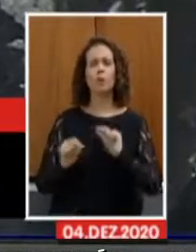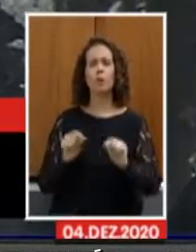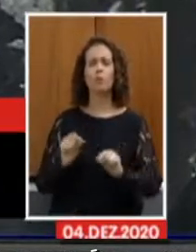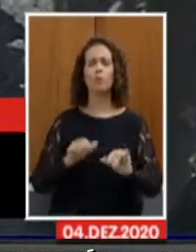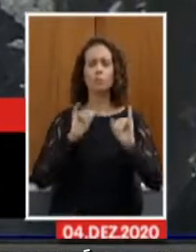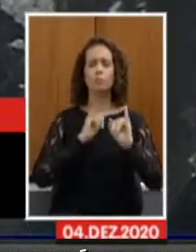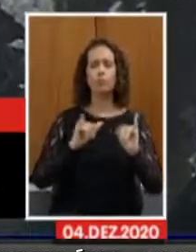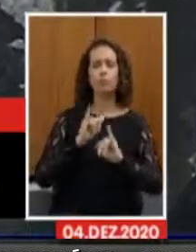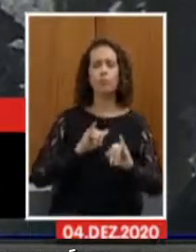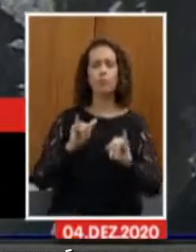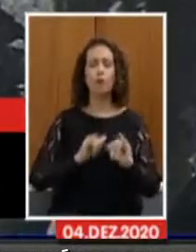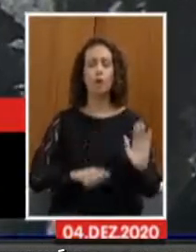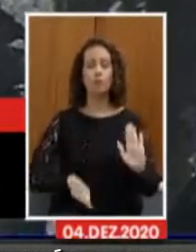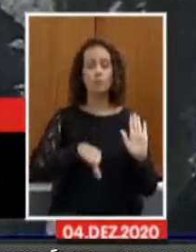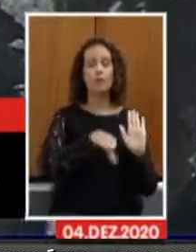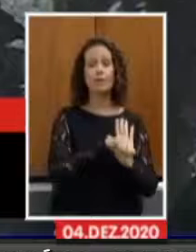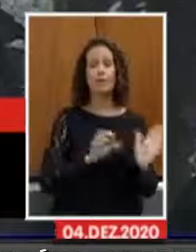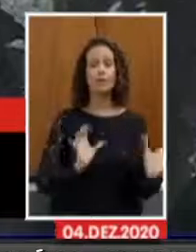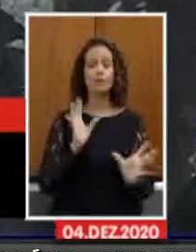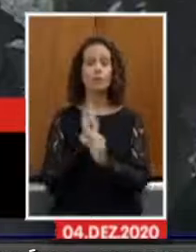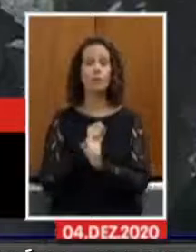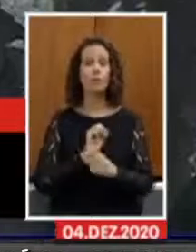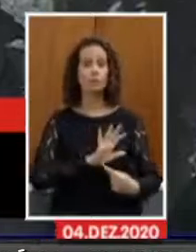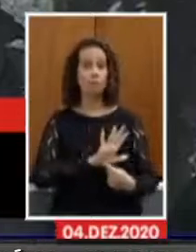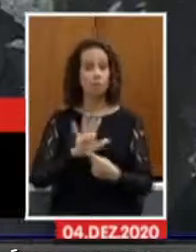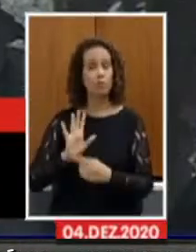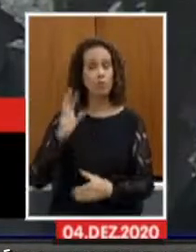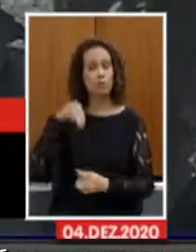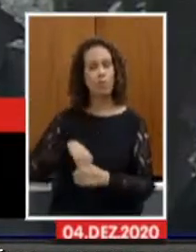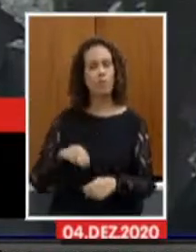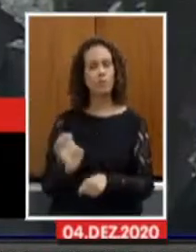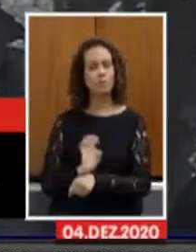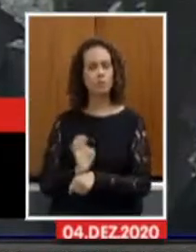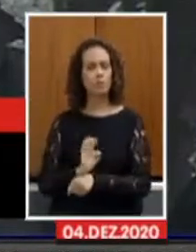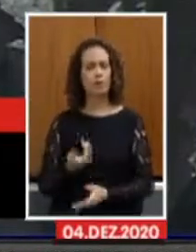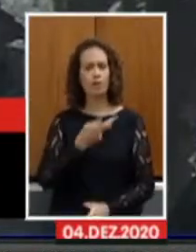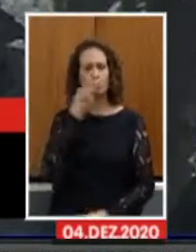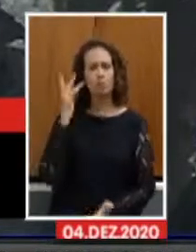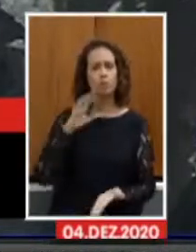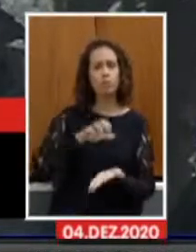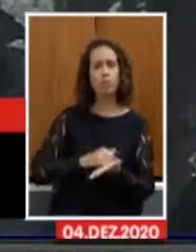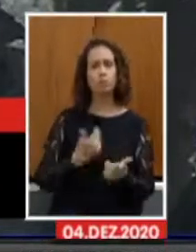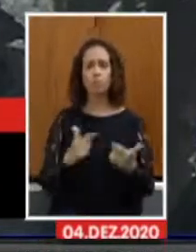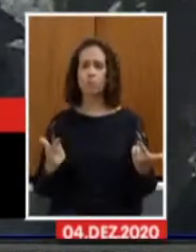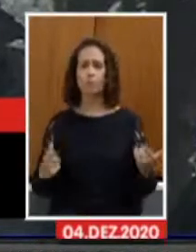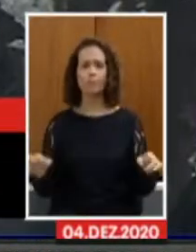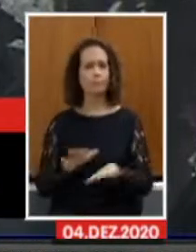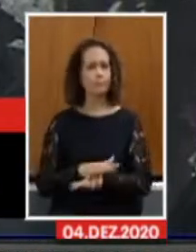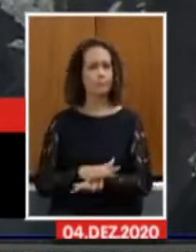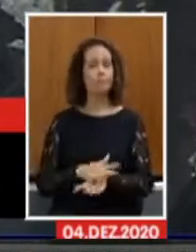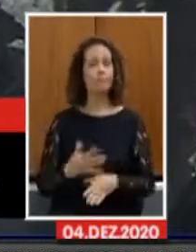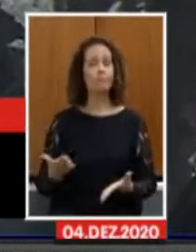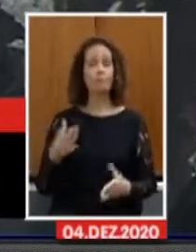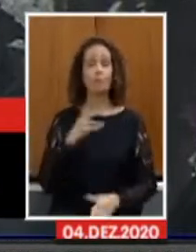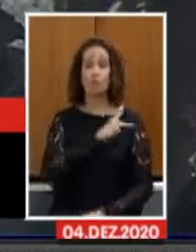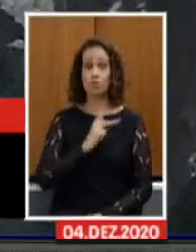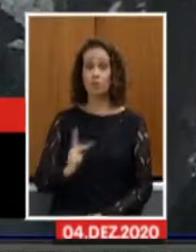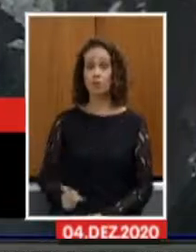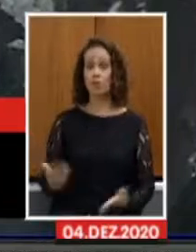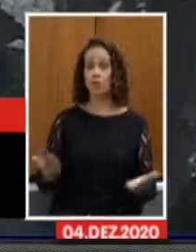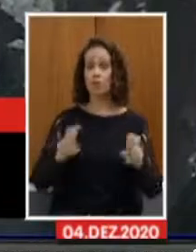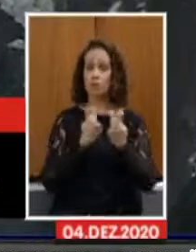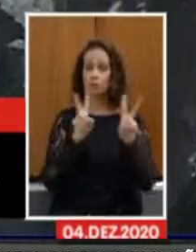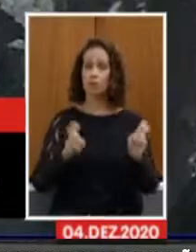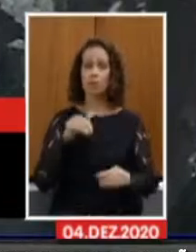relativos à violência e à criminalidade no Estado. Em discussão, parecer, não há oradores inscritos, encerra essa discussão. A presidência vai submeter a